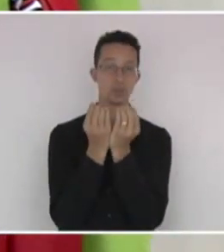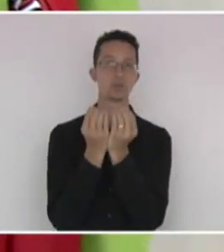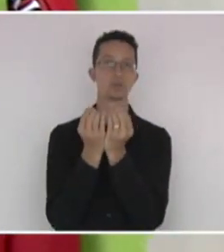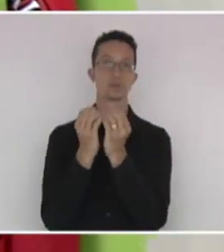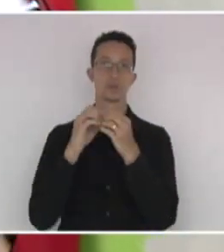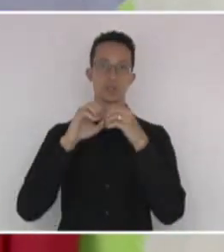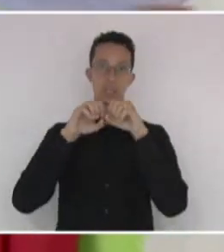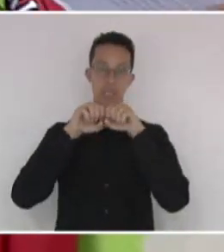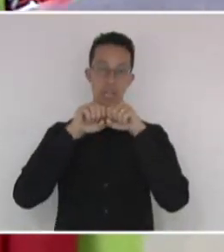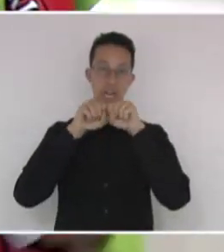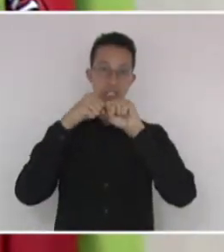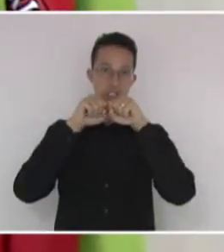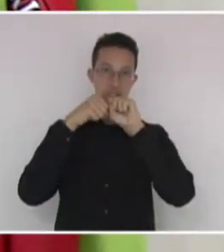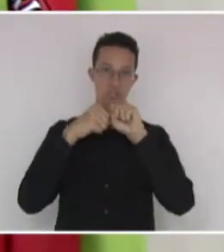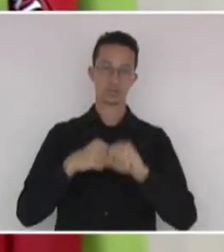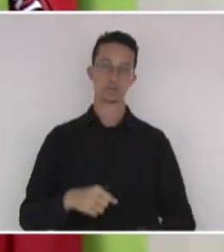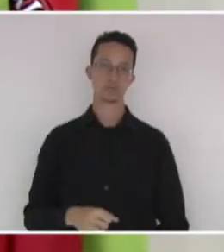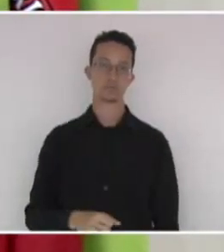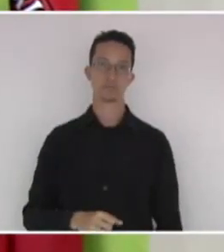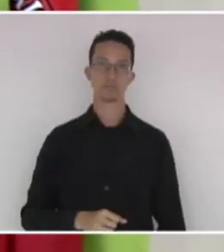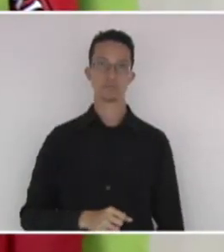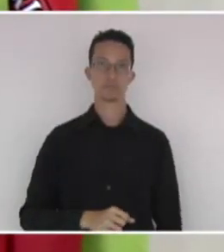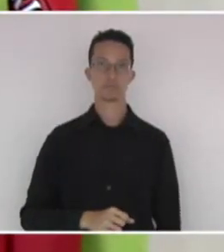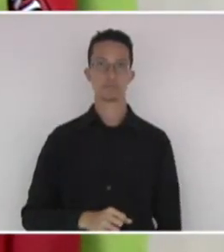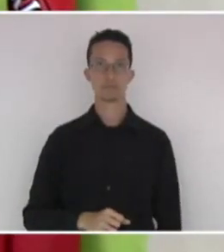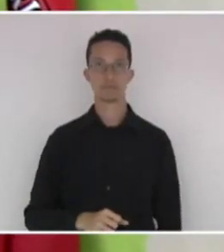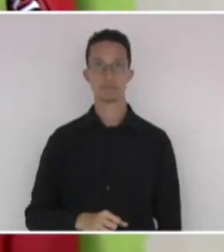dizem, salvaremos a economia.